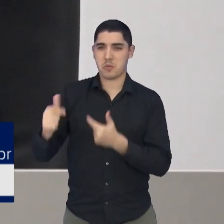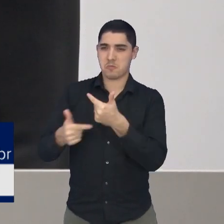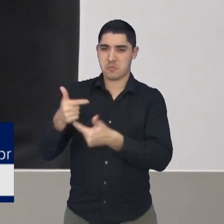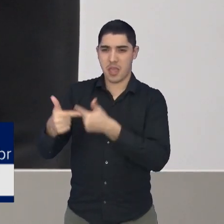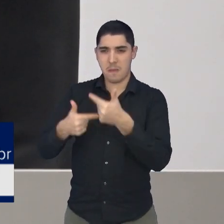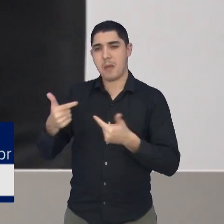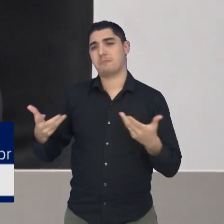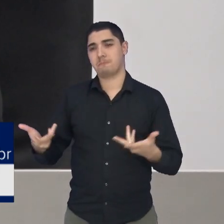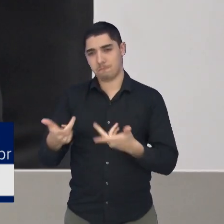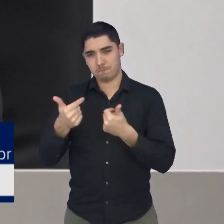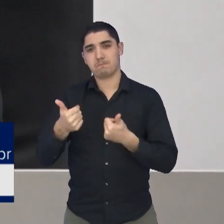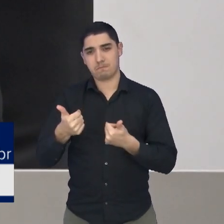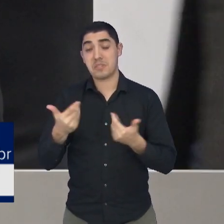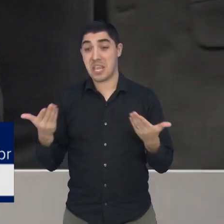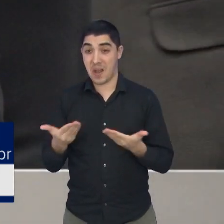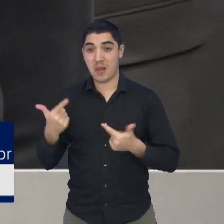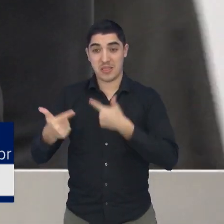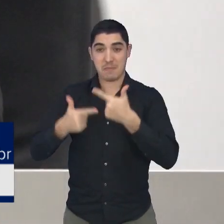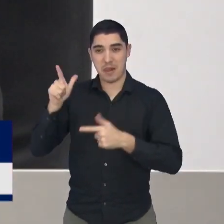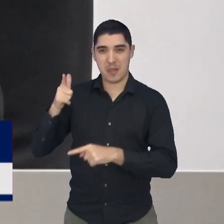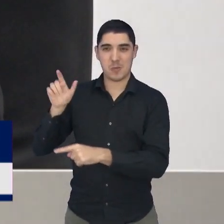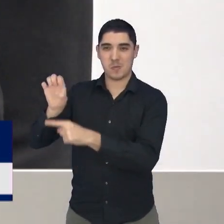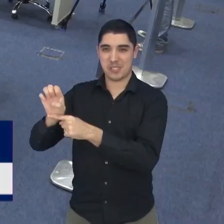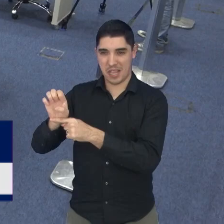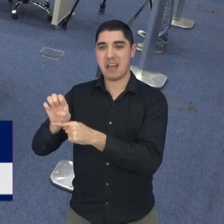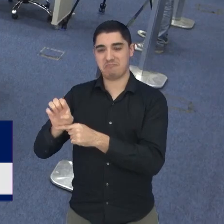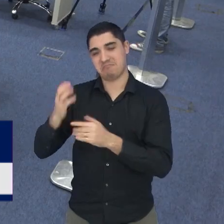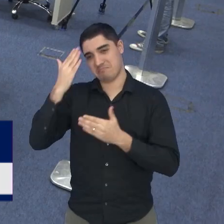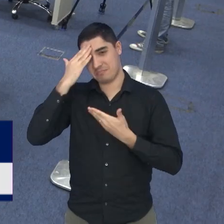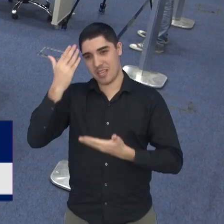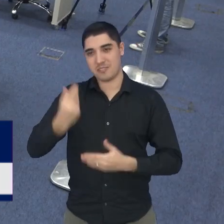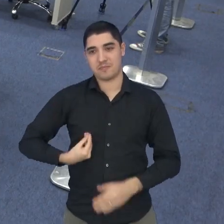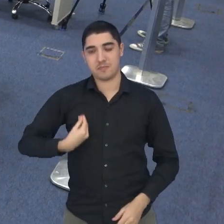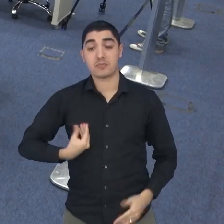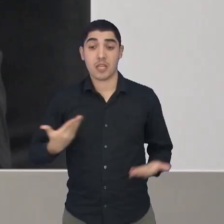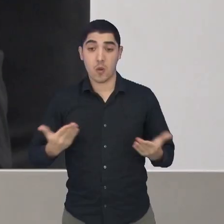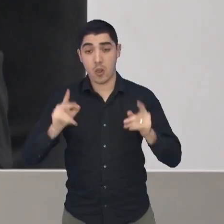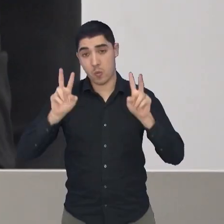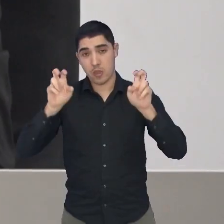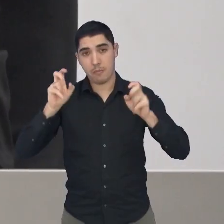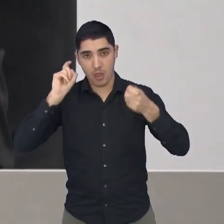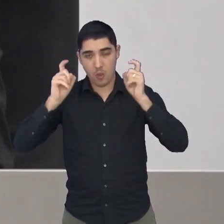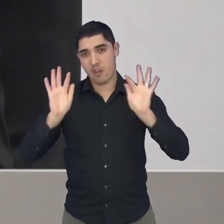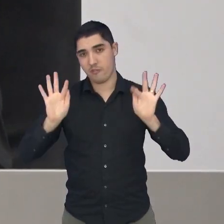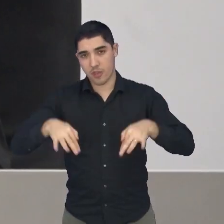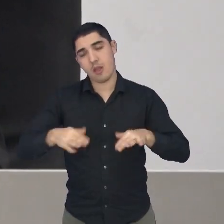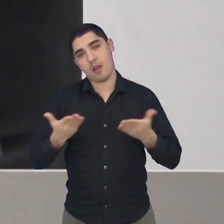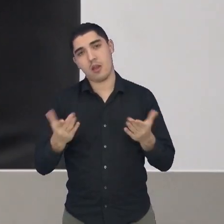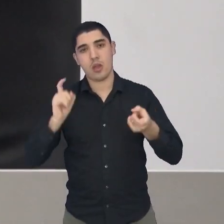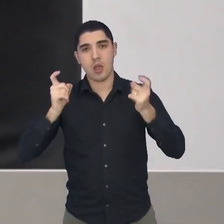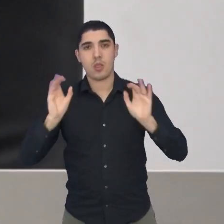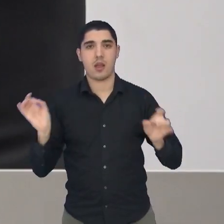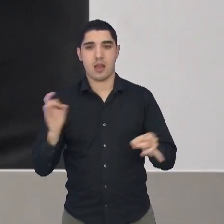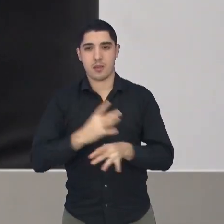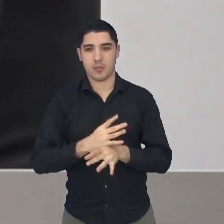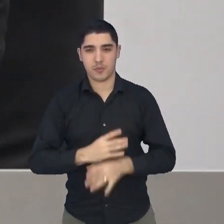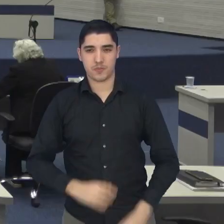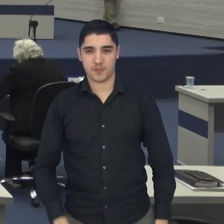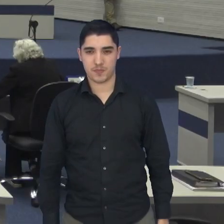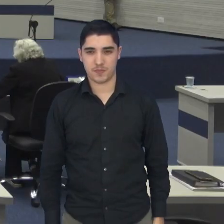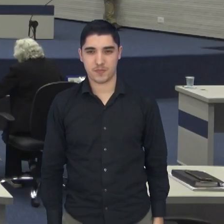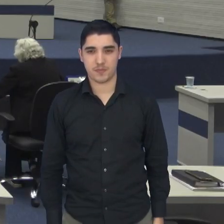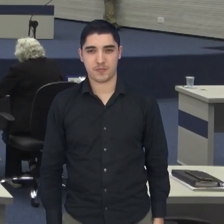cidade e agora trabalhando para o estado. Muito obrigado pela sua presença. Nada mais havendo a tratar, está encerrada a presente sessão.